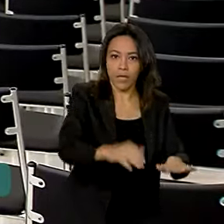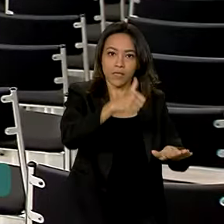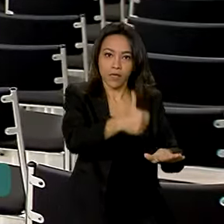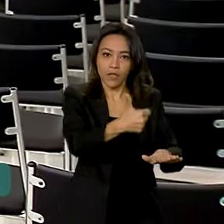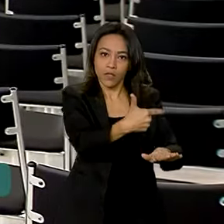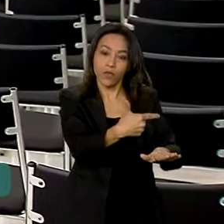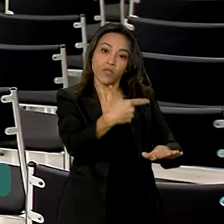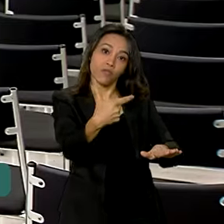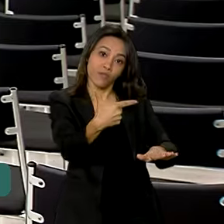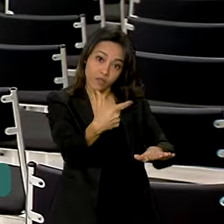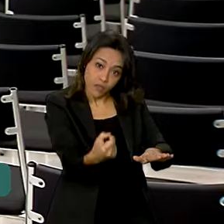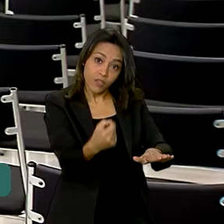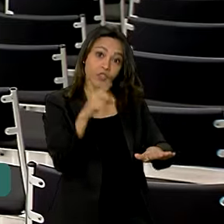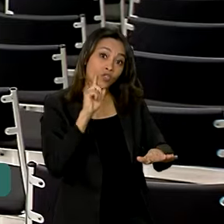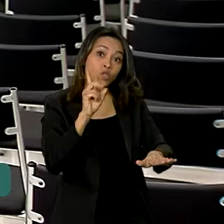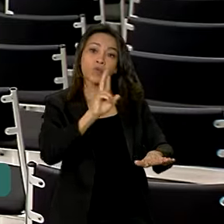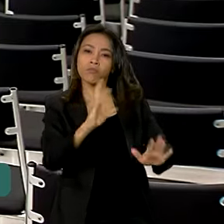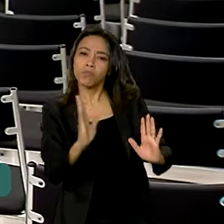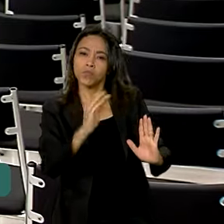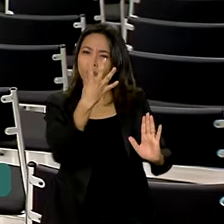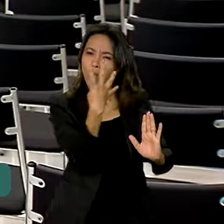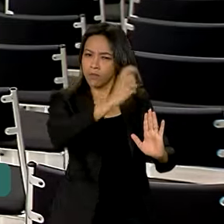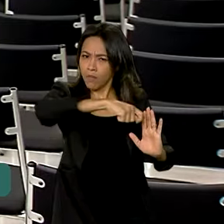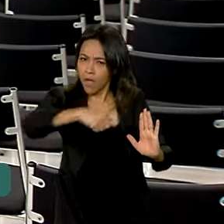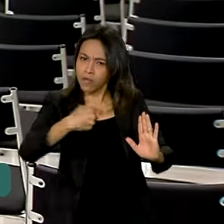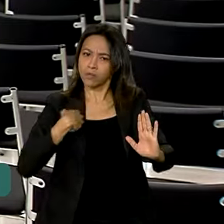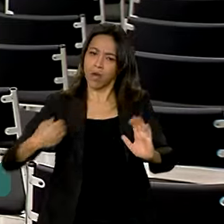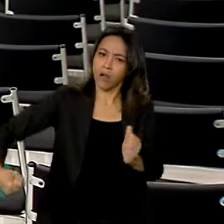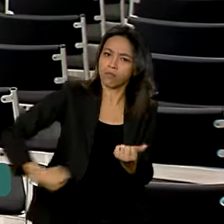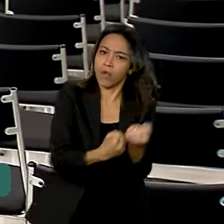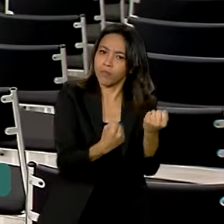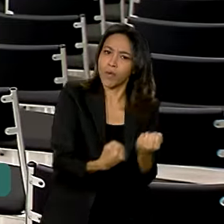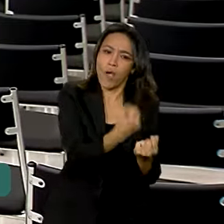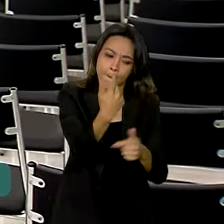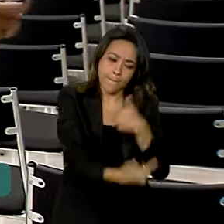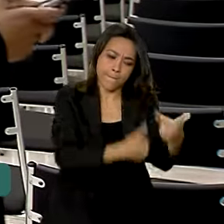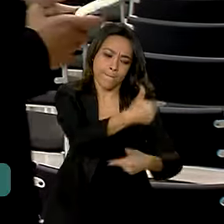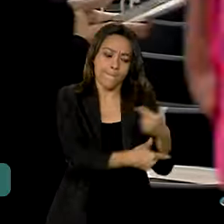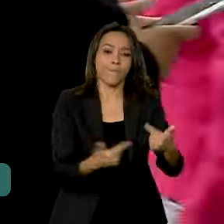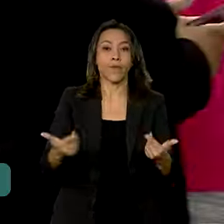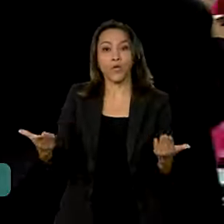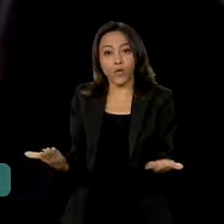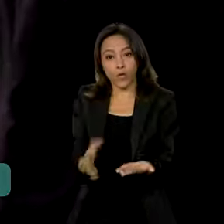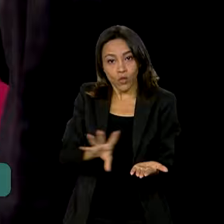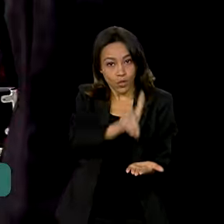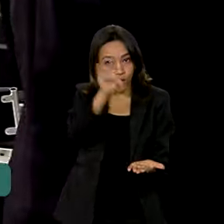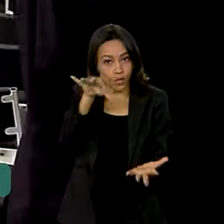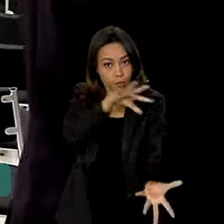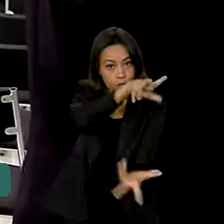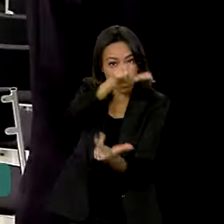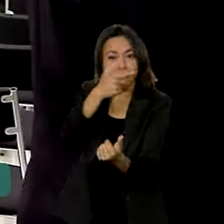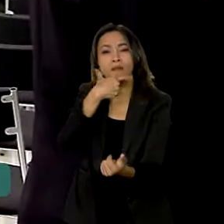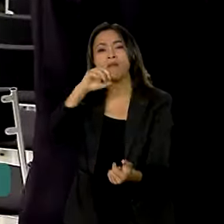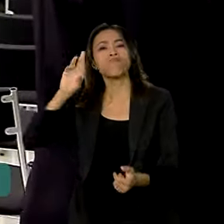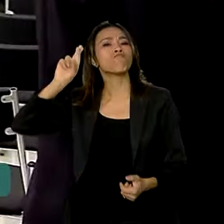4 meses, para ajudar as equipes locais nesse trabalho. E olha, o Dia Mundial do Meio Ambiente foi criado pela